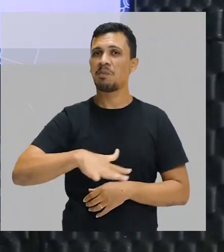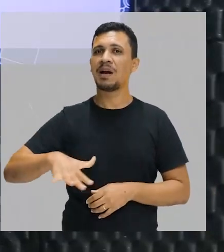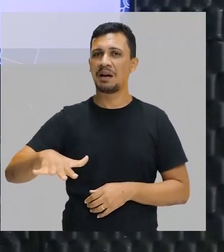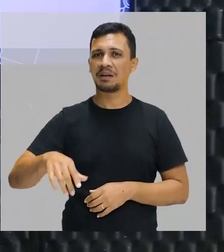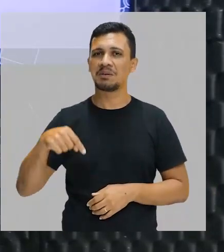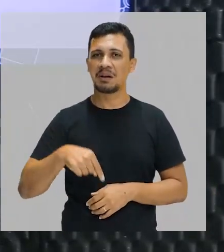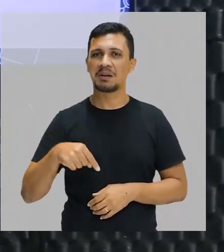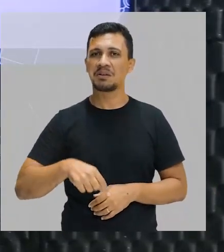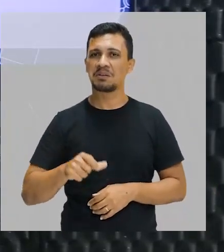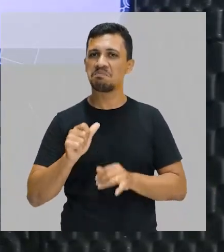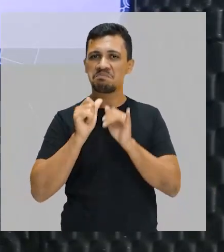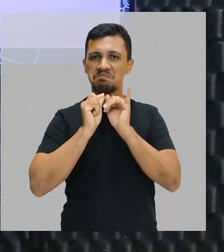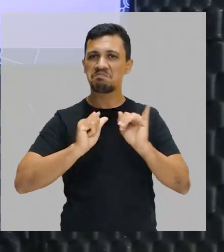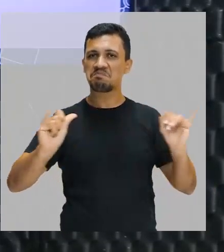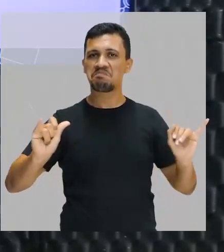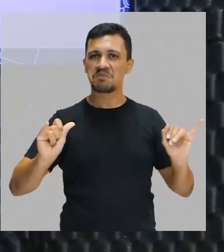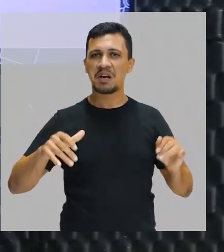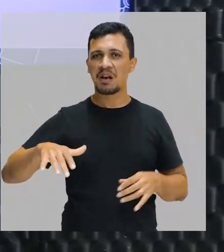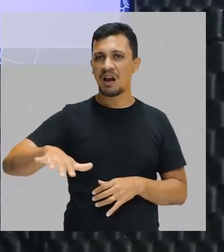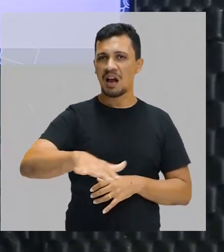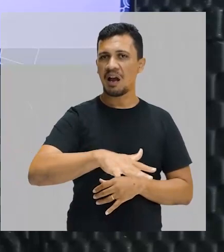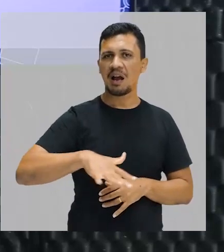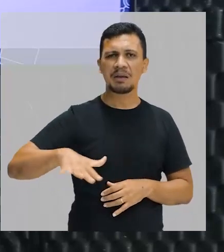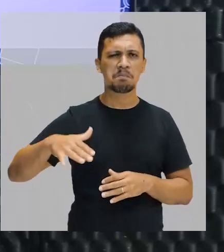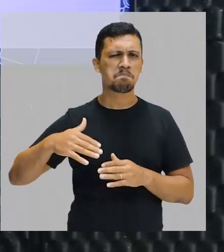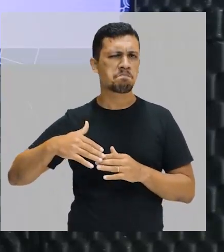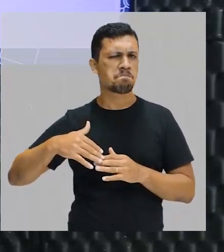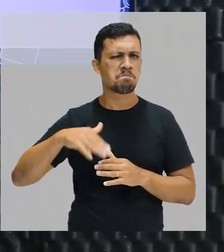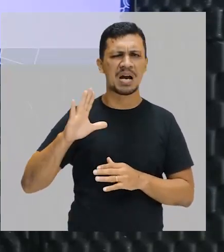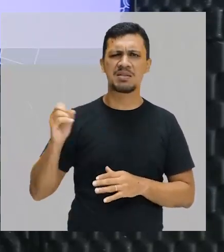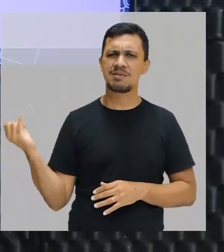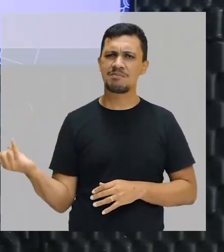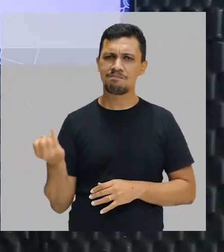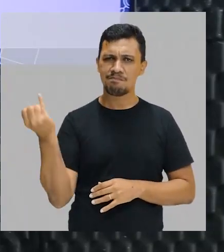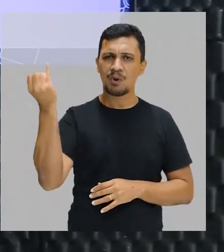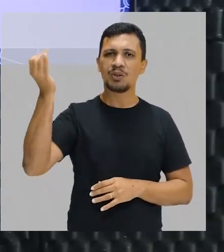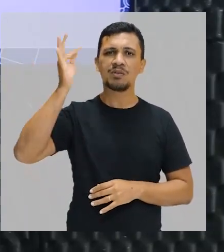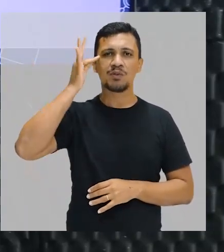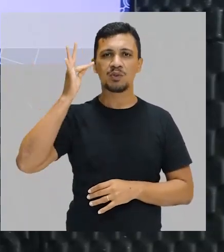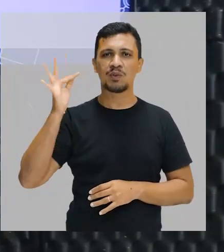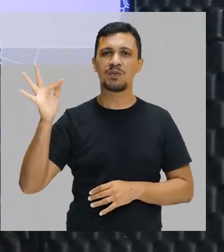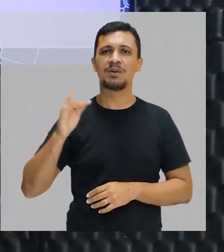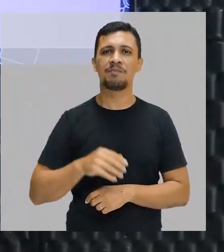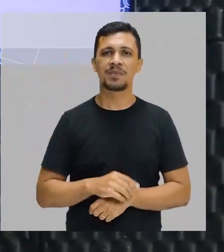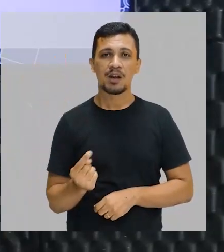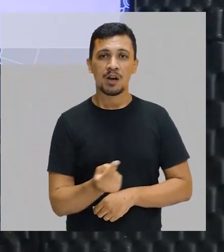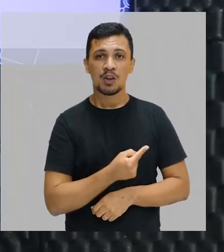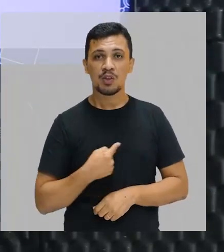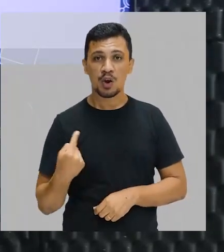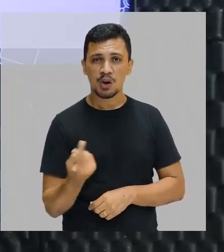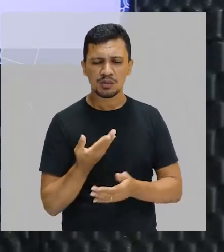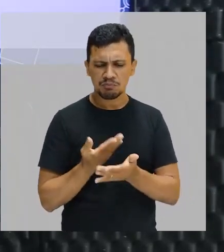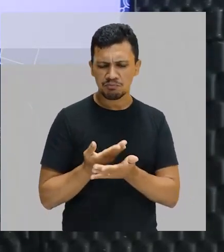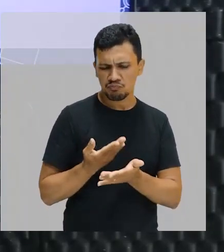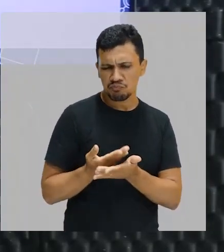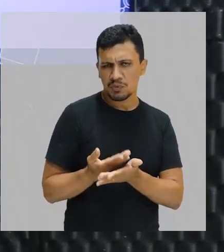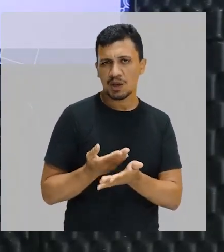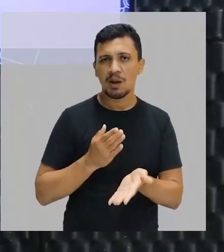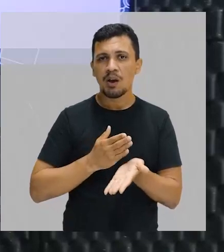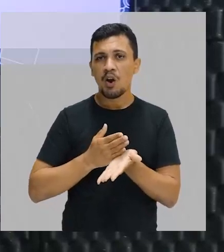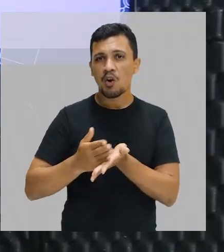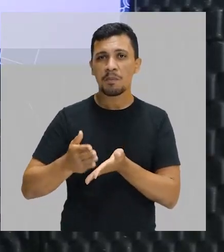coisa. Uma das áreas mais importantes da filosofia e que quando a gente vai estudá-la de perto, a gente começa, na